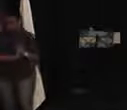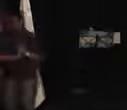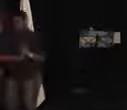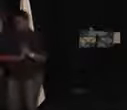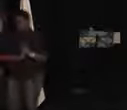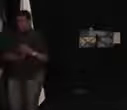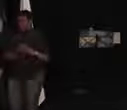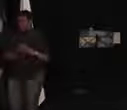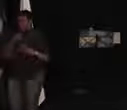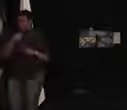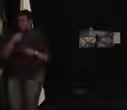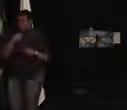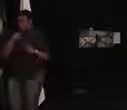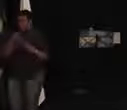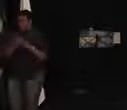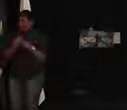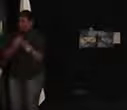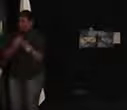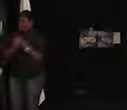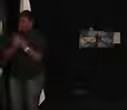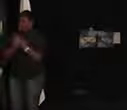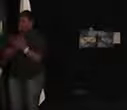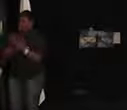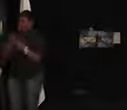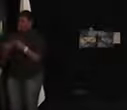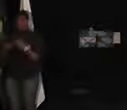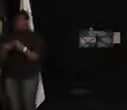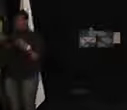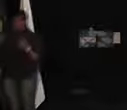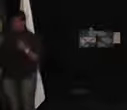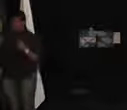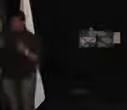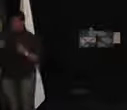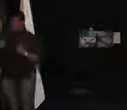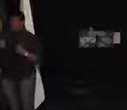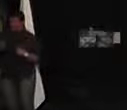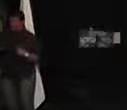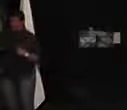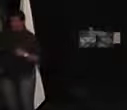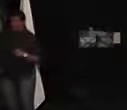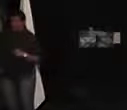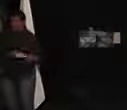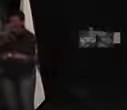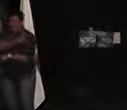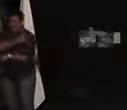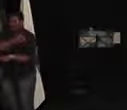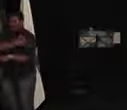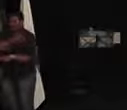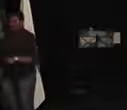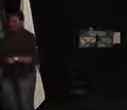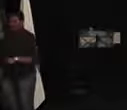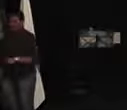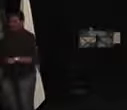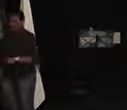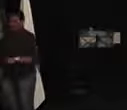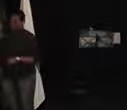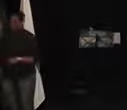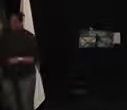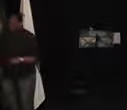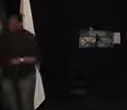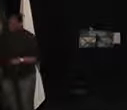precisava estar lá, eu morava em Cabo Frio, precisava estar na Barra 2 vezes por semana, porque não era só um